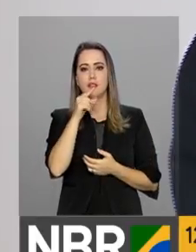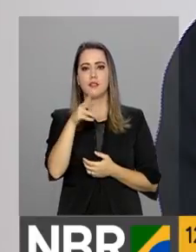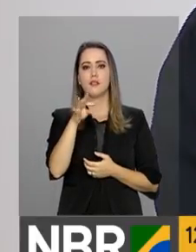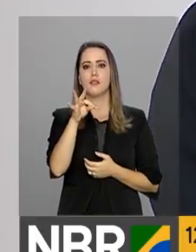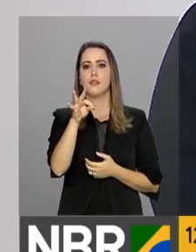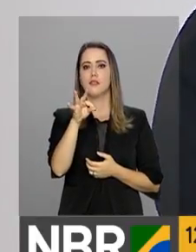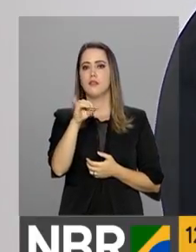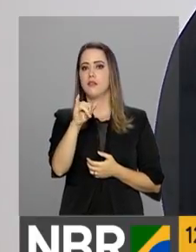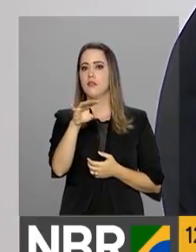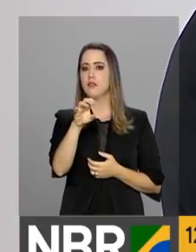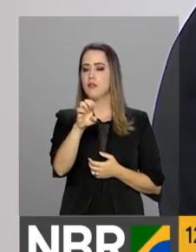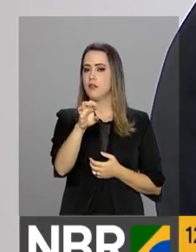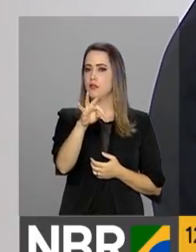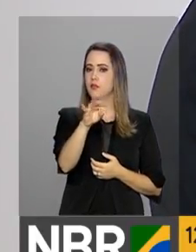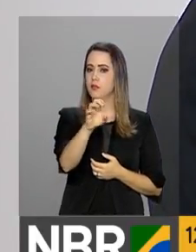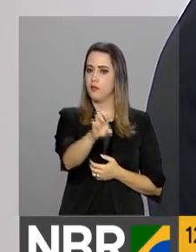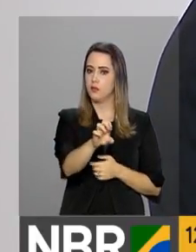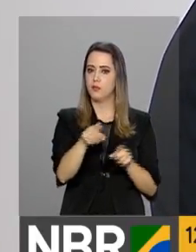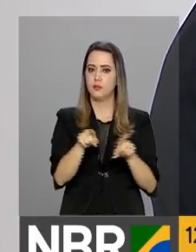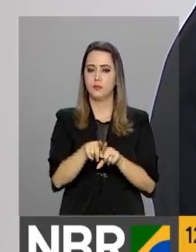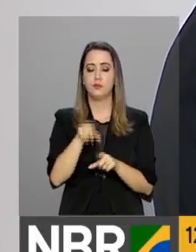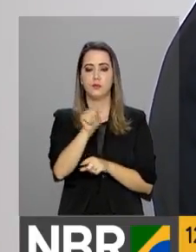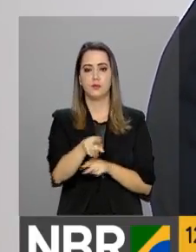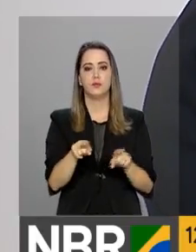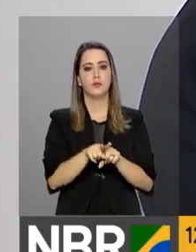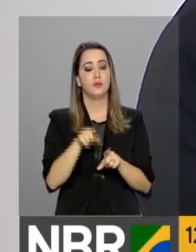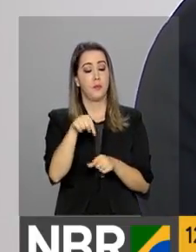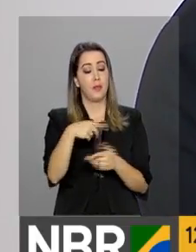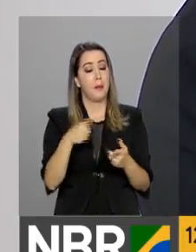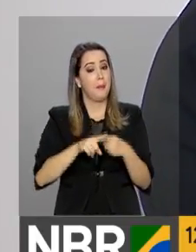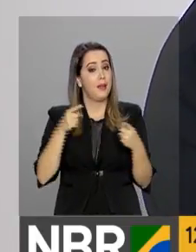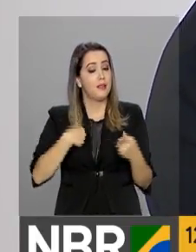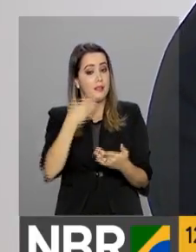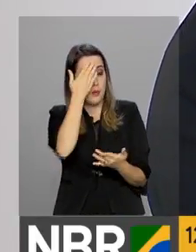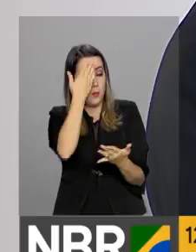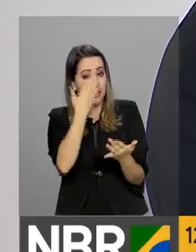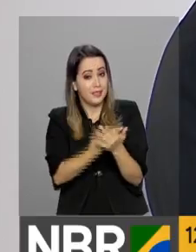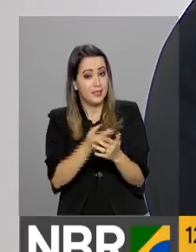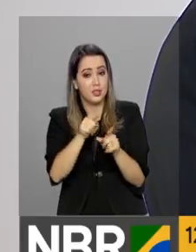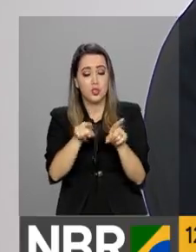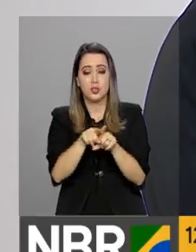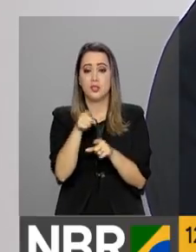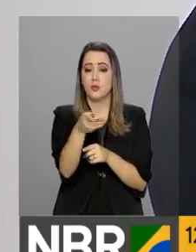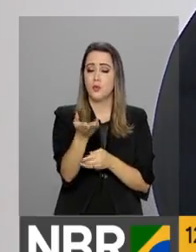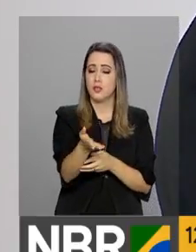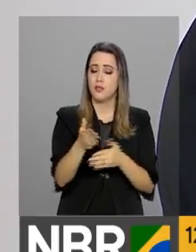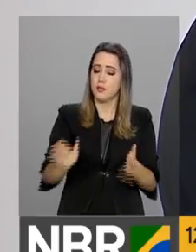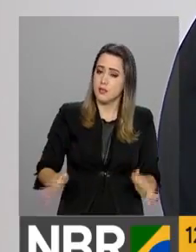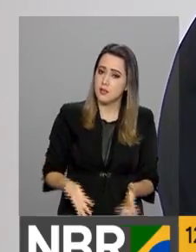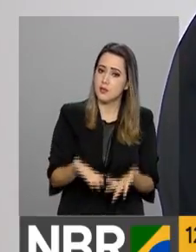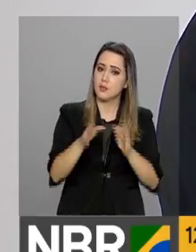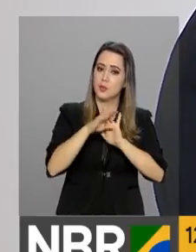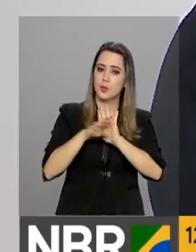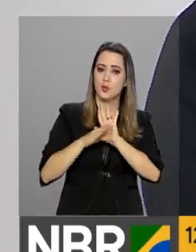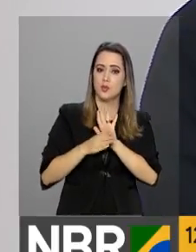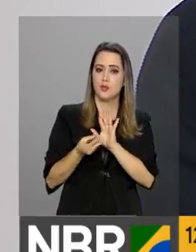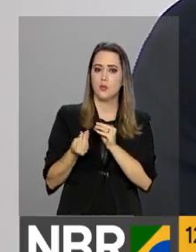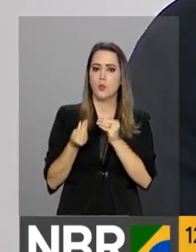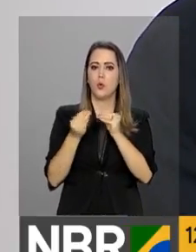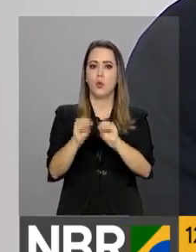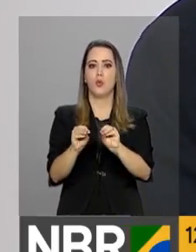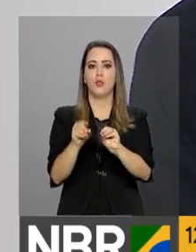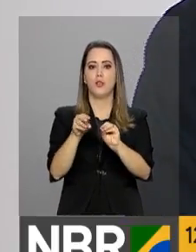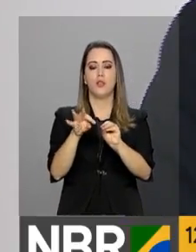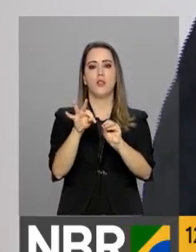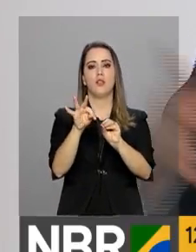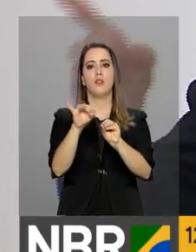essa chapa é absolutamente impossível você chegar lá mas eu creio que esse projeto e depois vamos incluir até nisso né pra ver se um dia eu